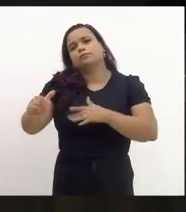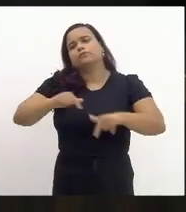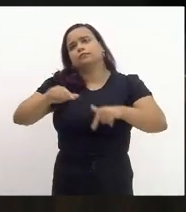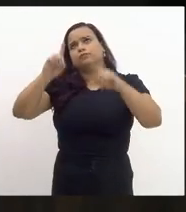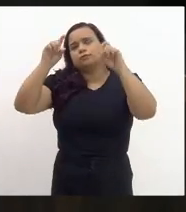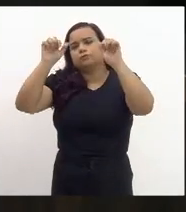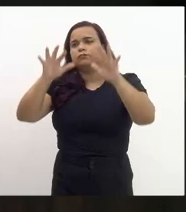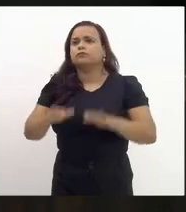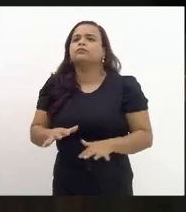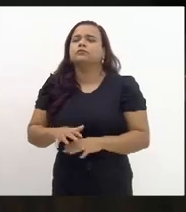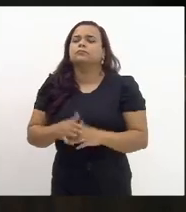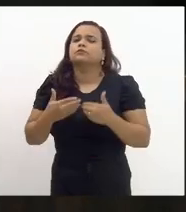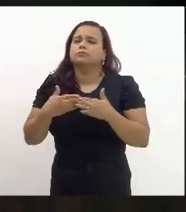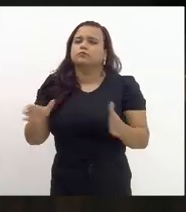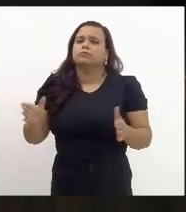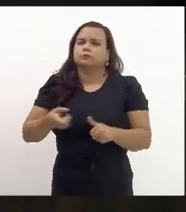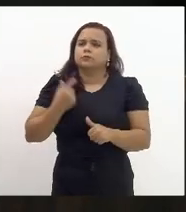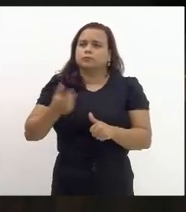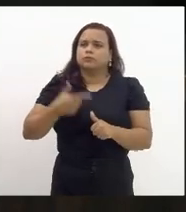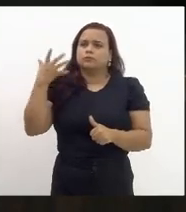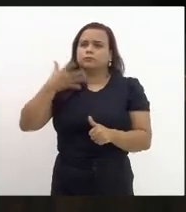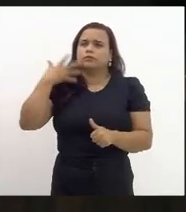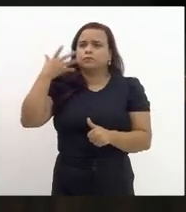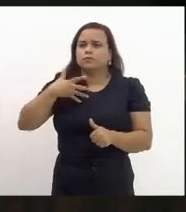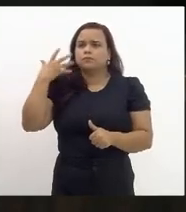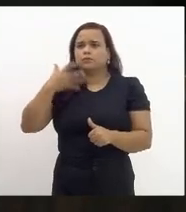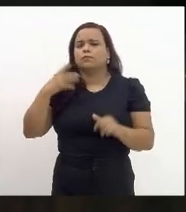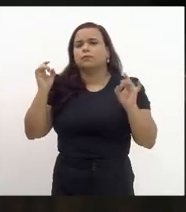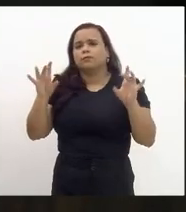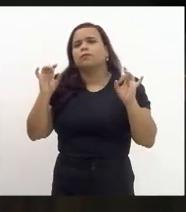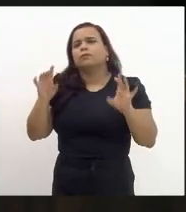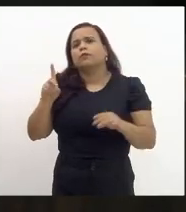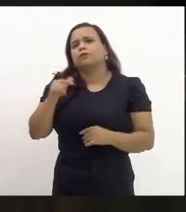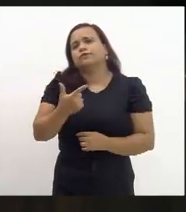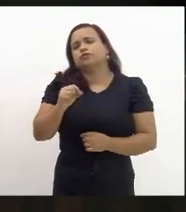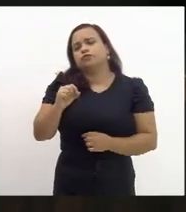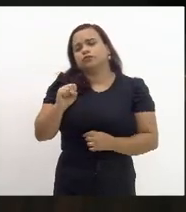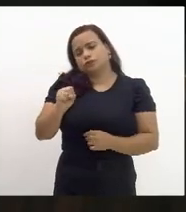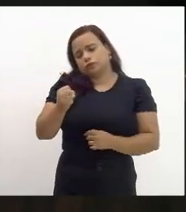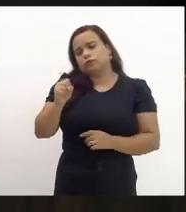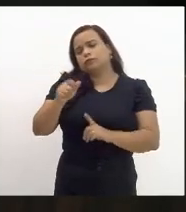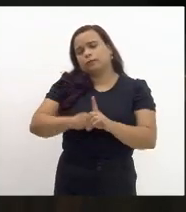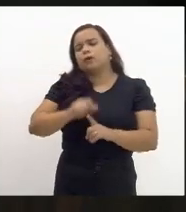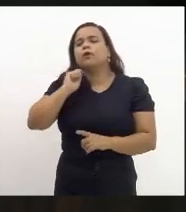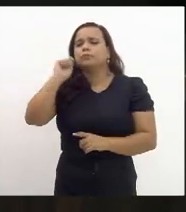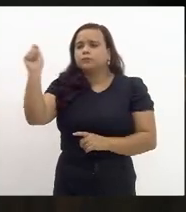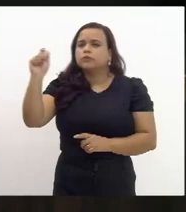trabalhos. Está aberta a primeira sessão extraordinária do dia 28 de abril de 2028.